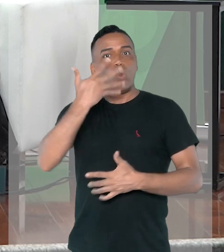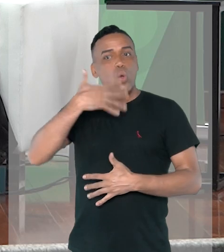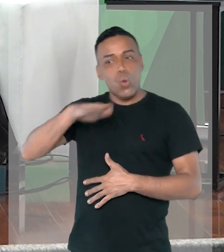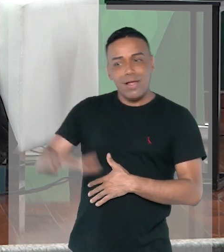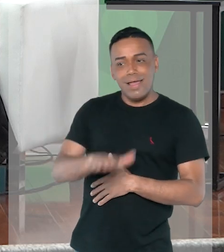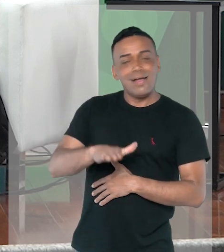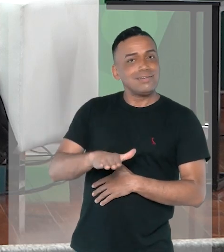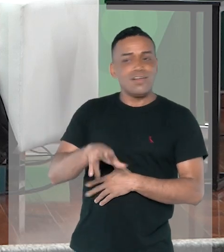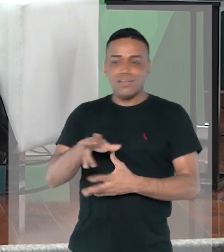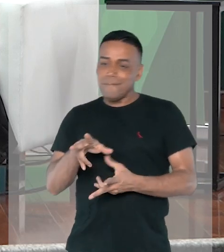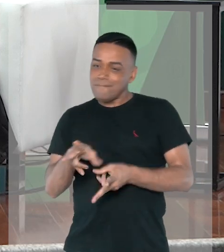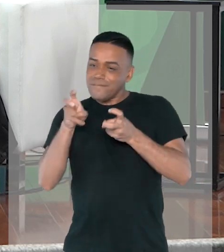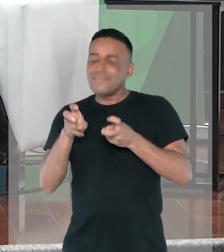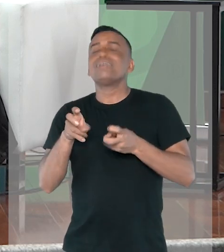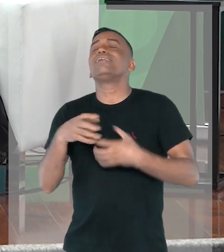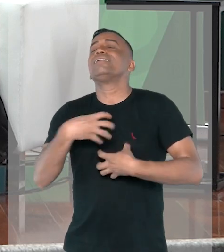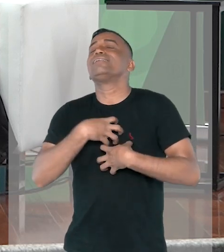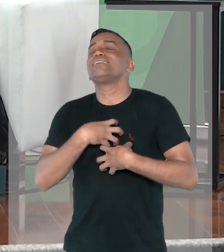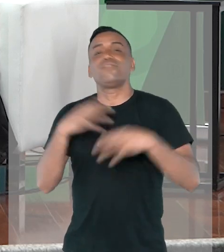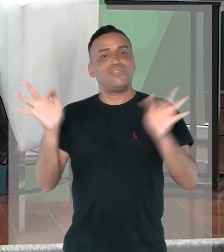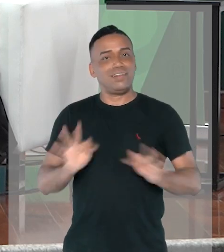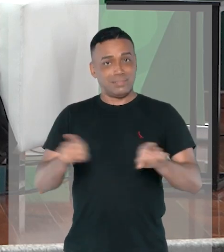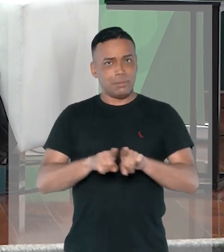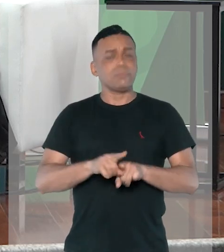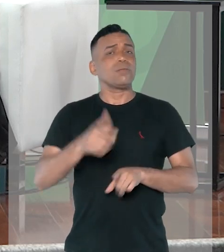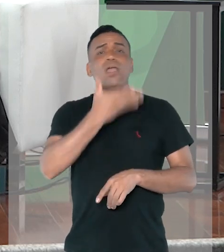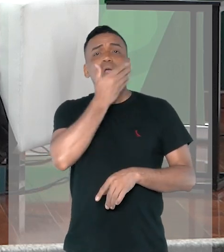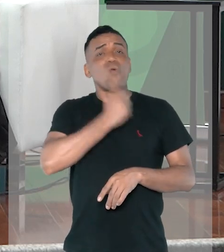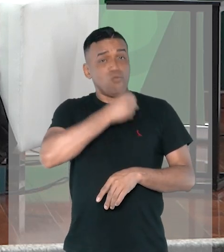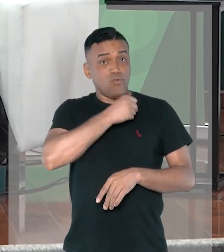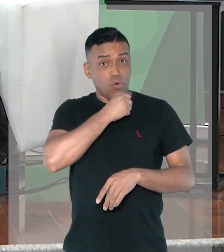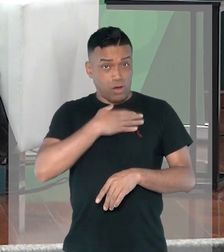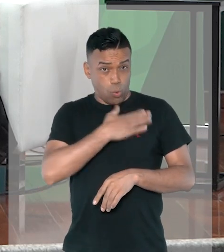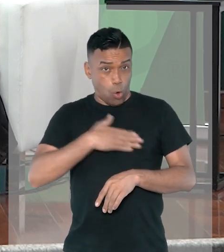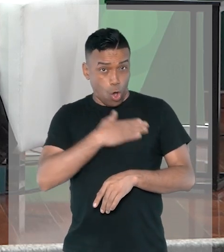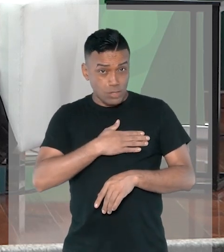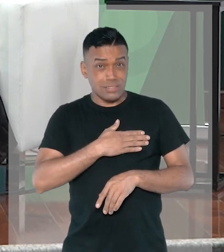não faz a gente feliz? Meu avô dizia, quem não gosta de bicho, não gosta de criança, não presta.